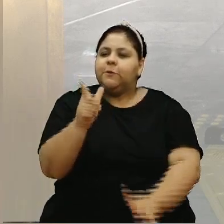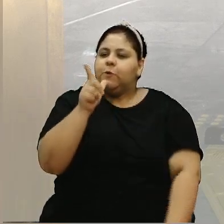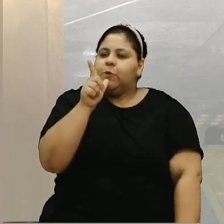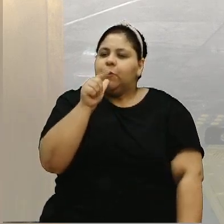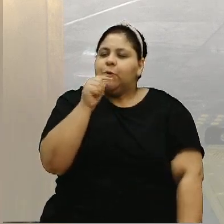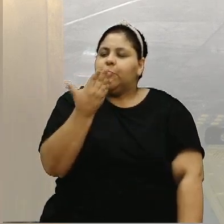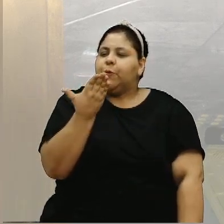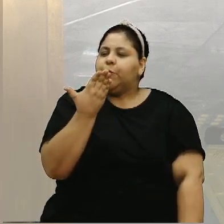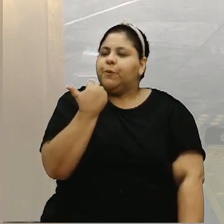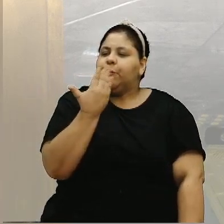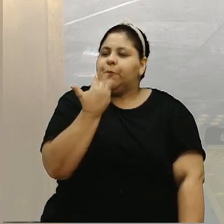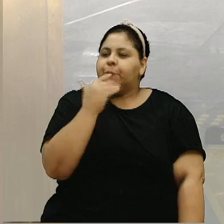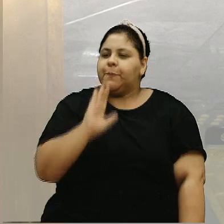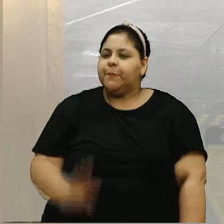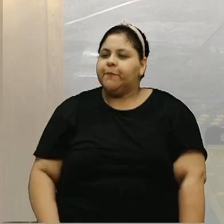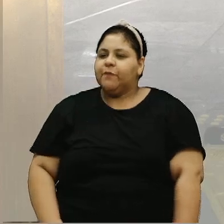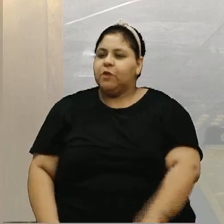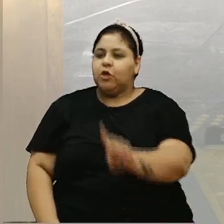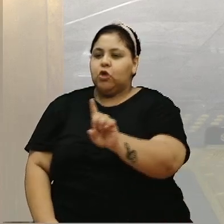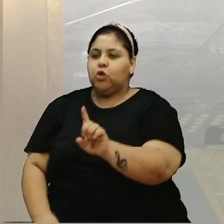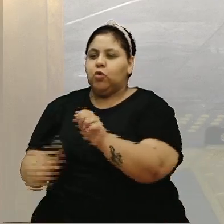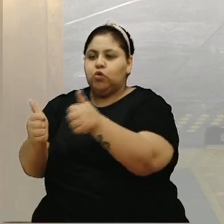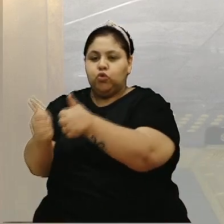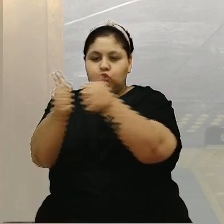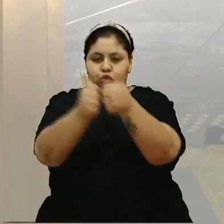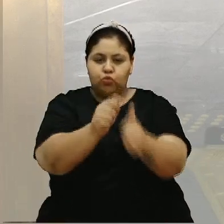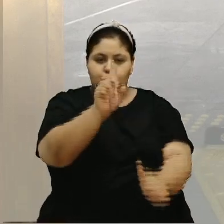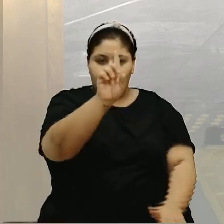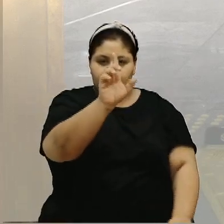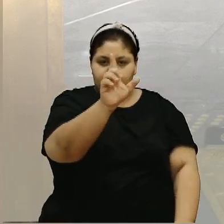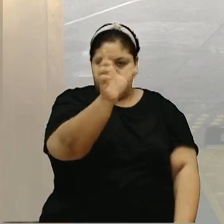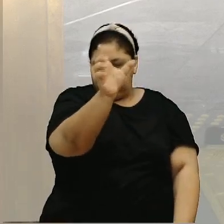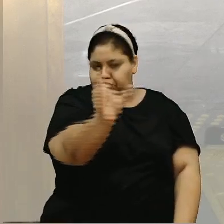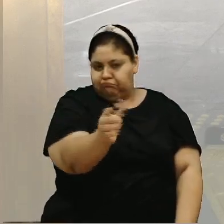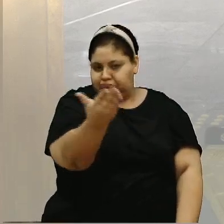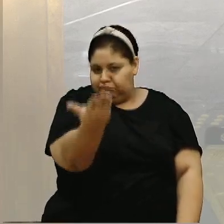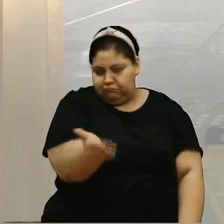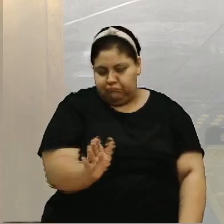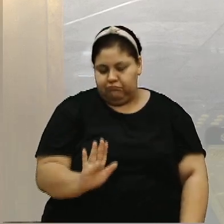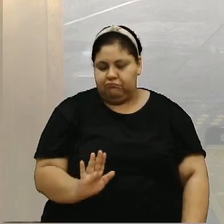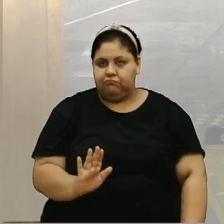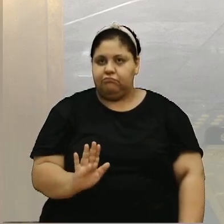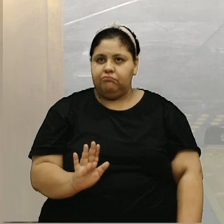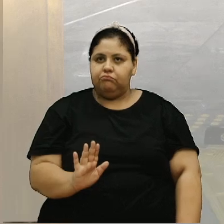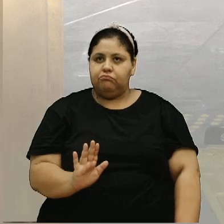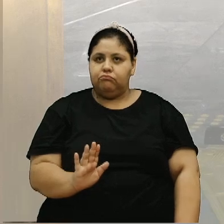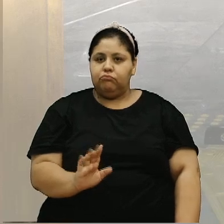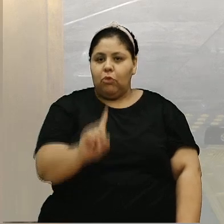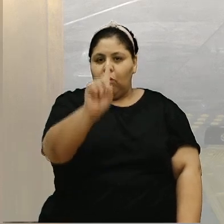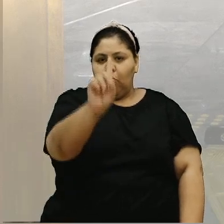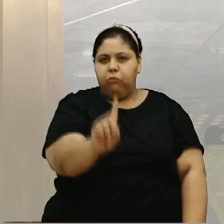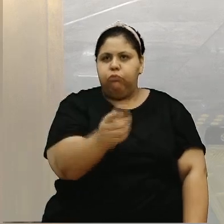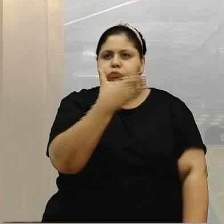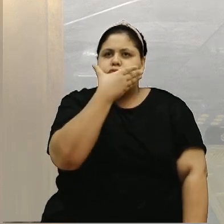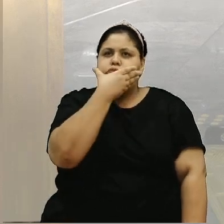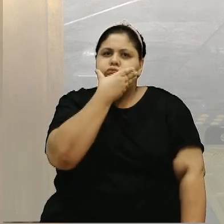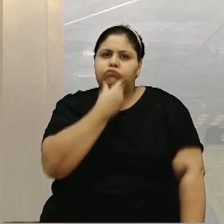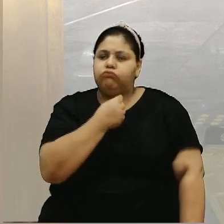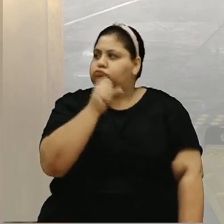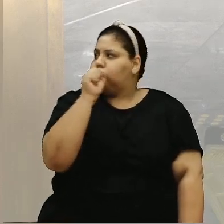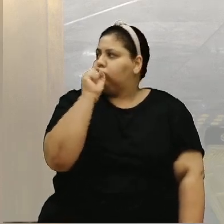sede. Ao lado daquele córrego, um senhor, um